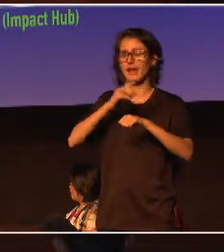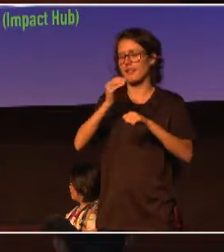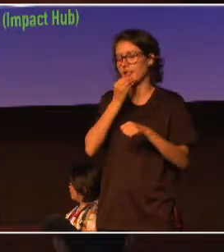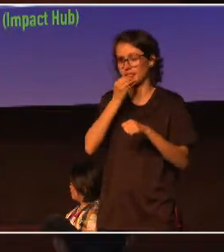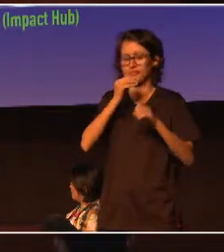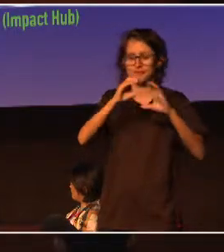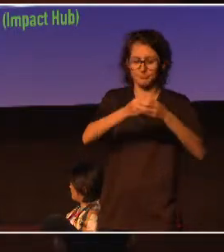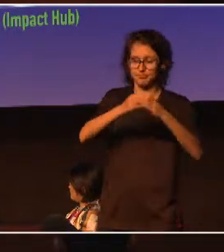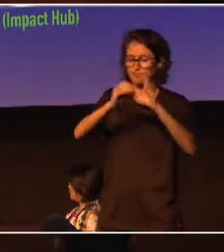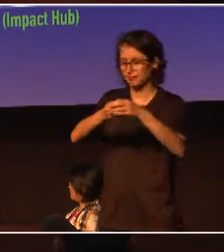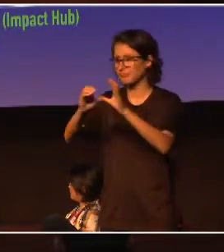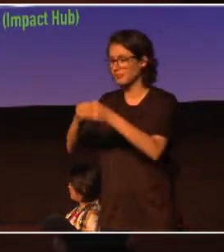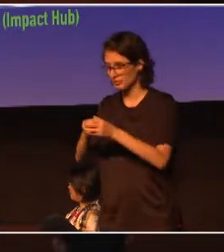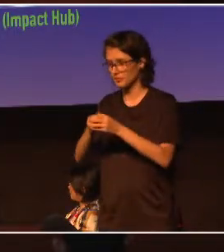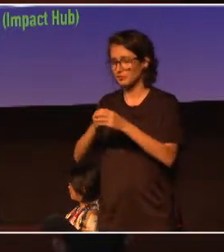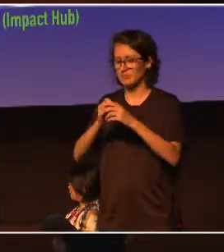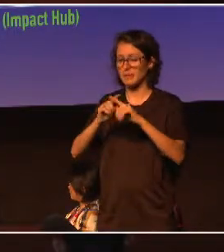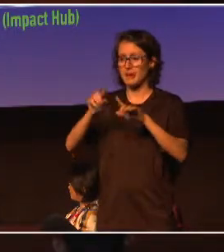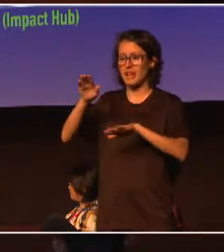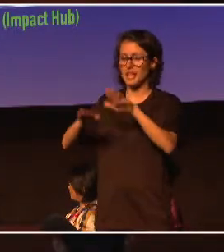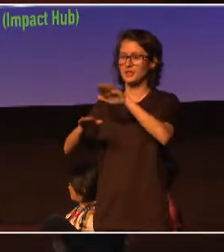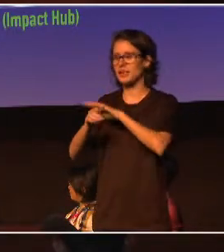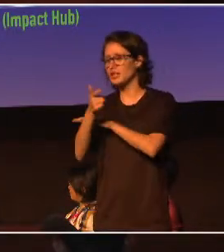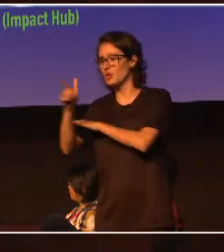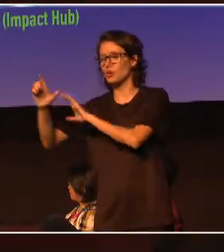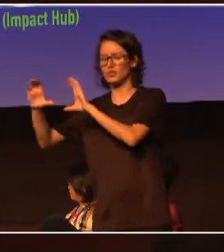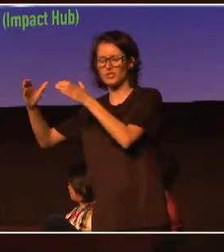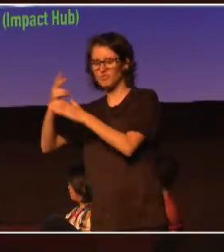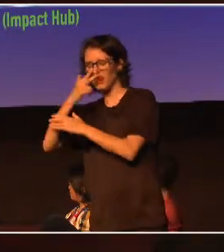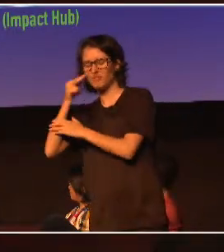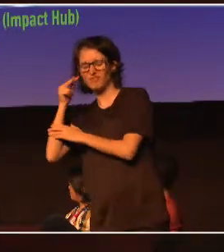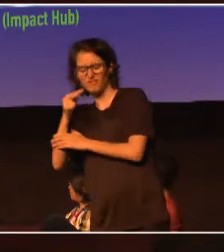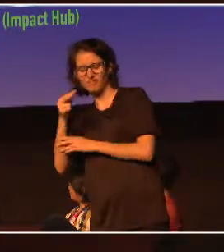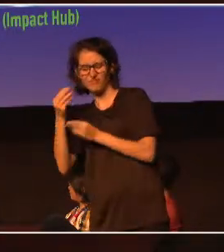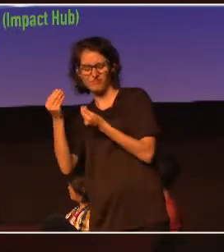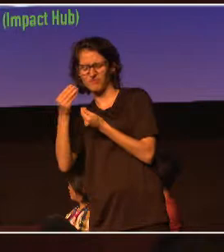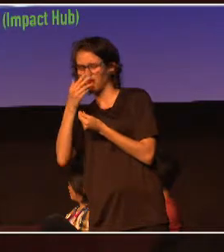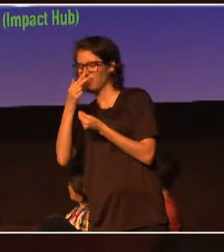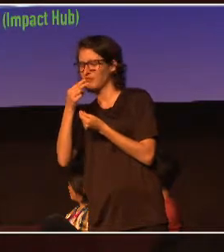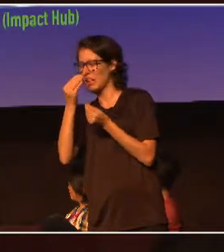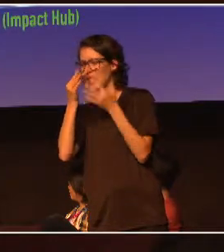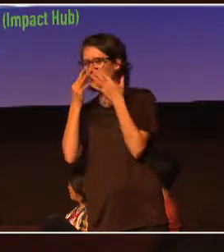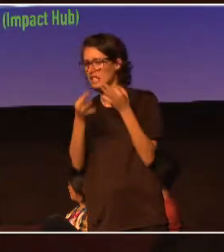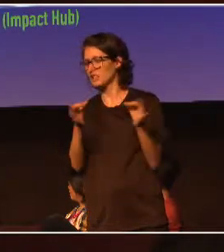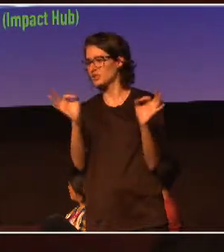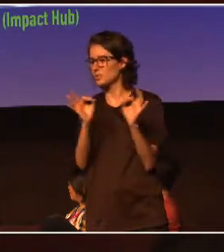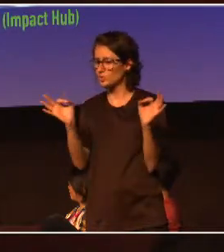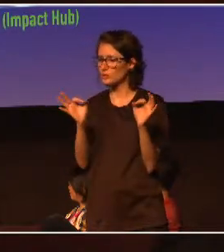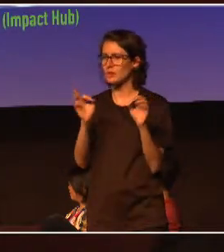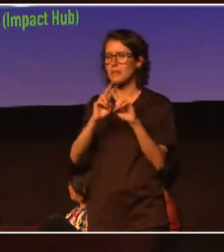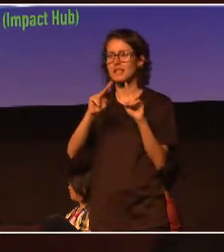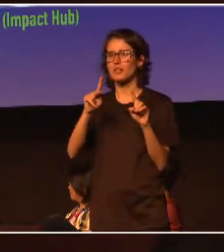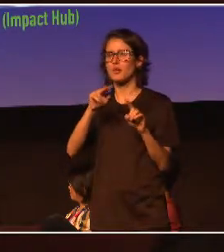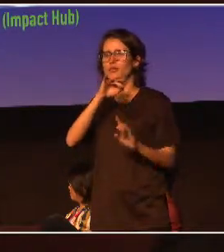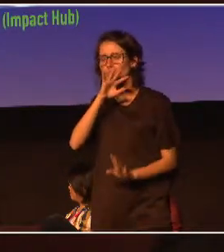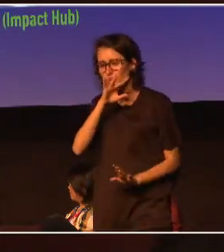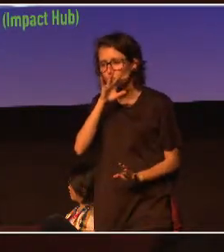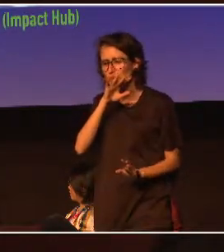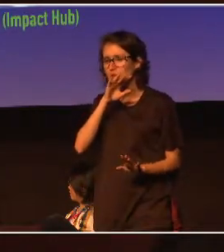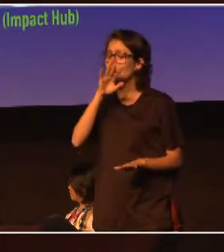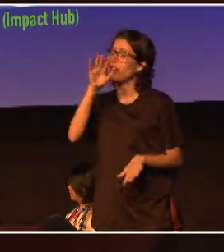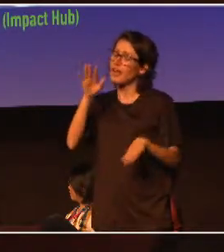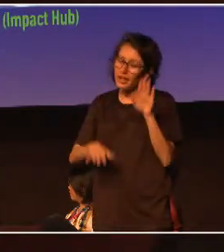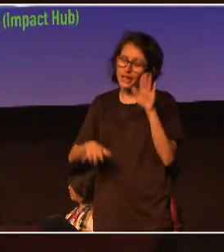toda comunidade exclui pessoas que não pertencem àquela comunidade, talvez no início. E não é uma exclusão necessariamente, às vezes ela é uma